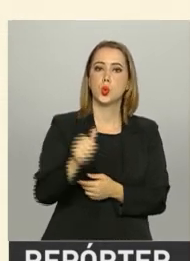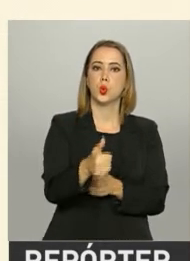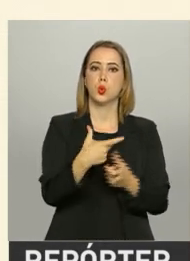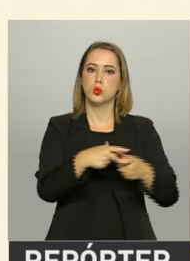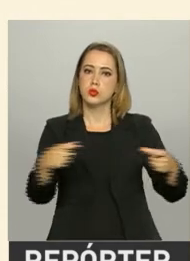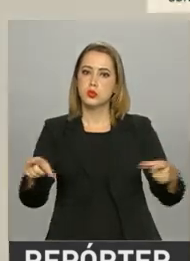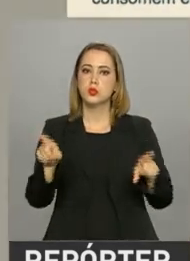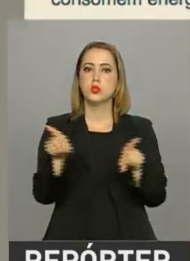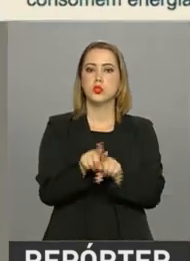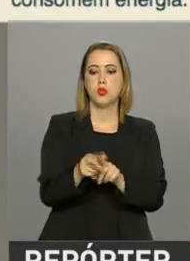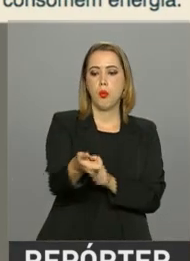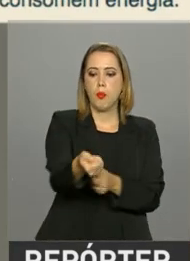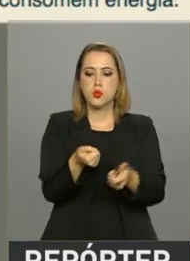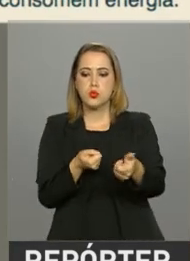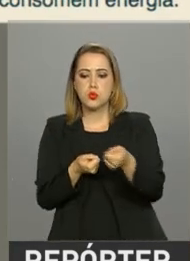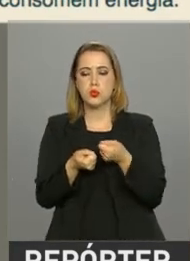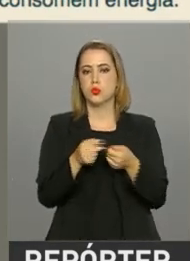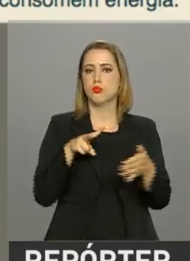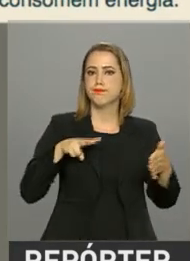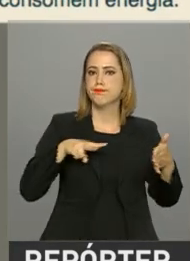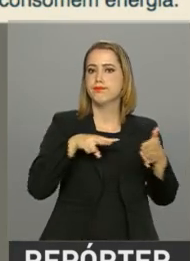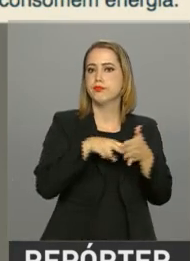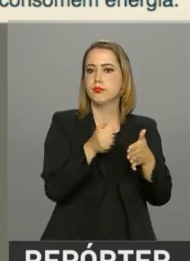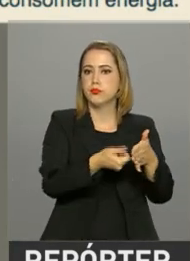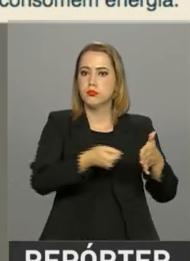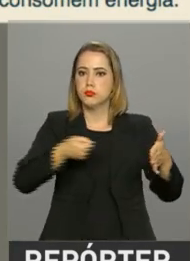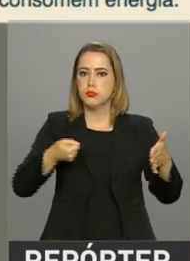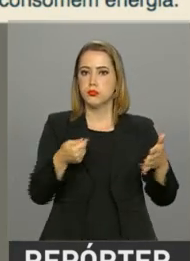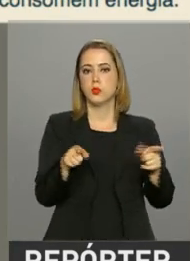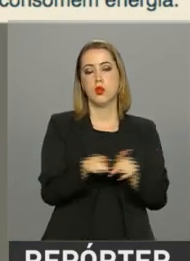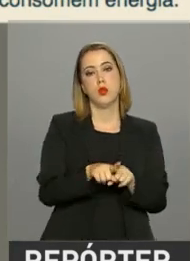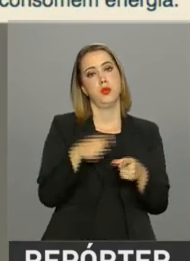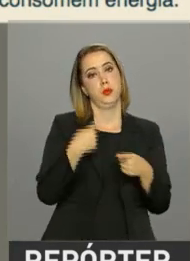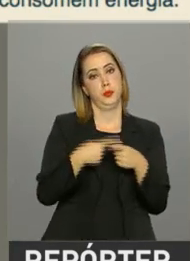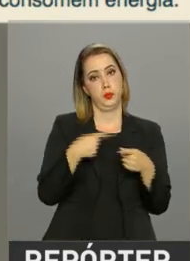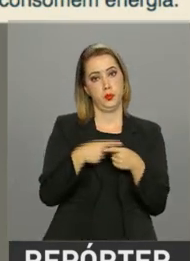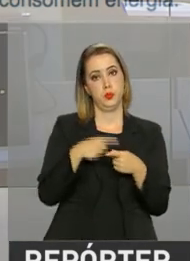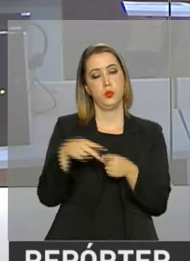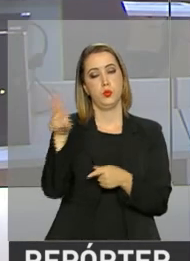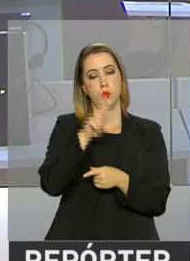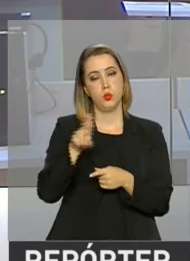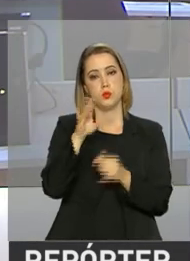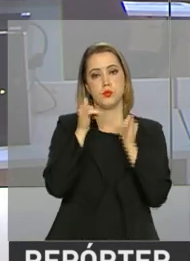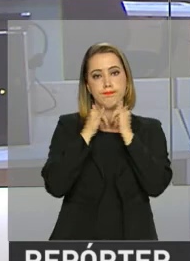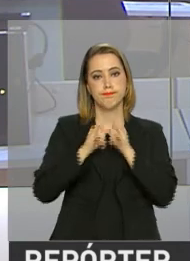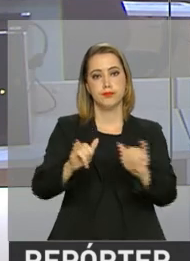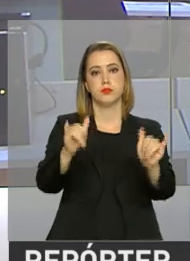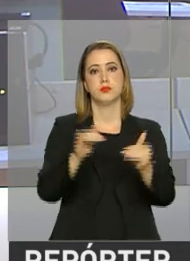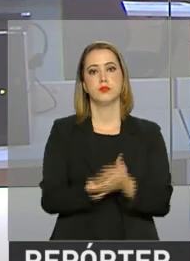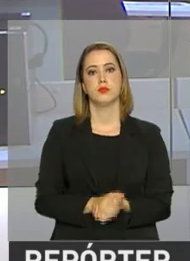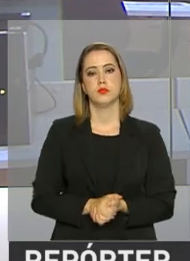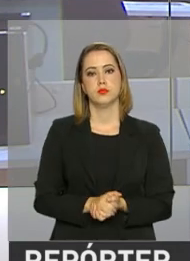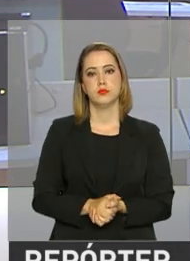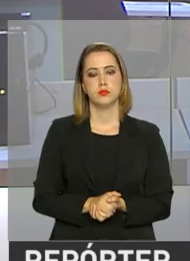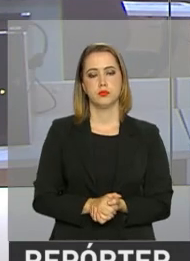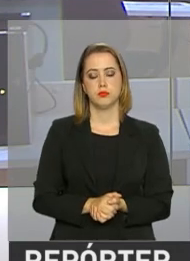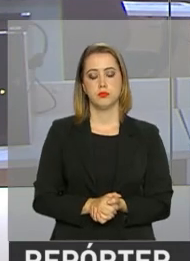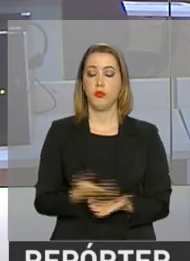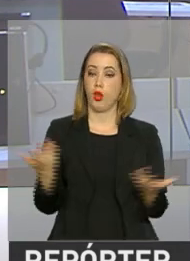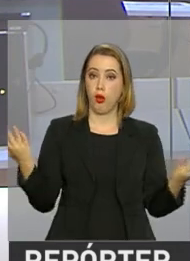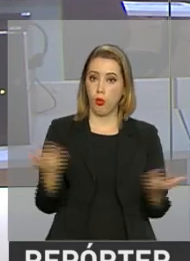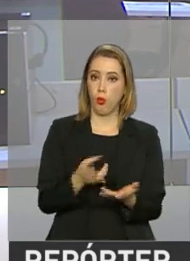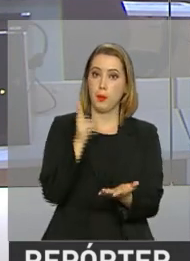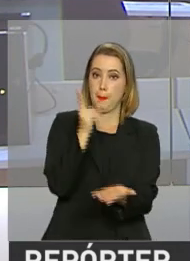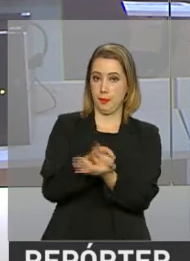retirados das tomadas já que mesmo em standy by eles consomem e mesmo depois de o governo da venezuela